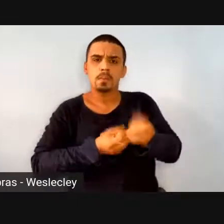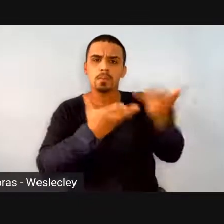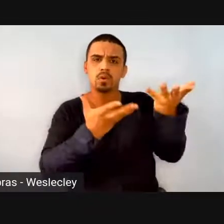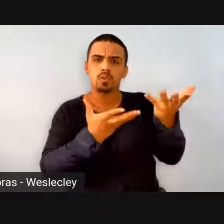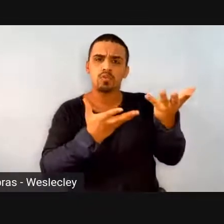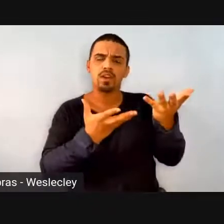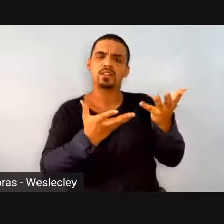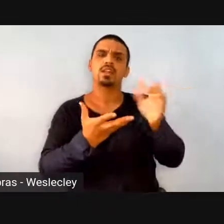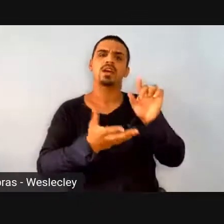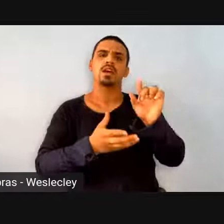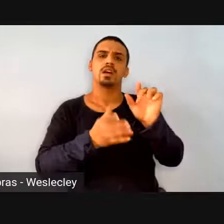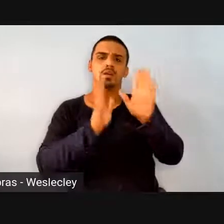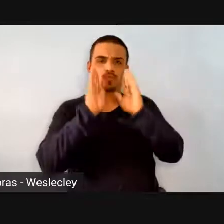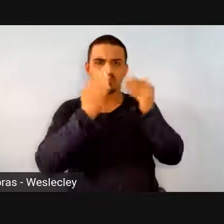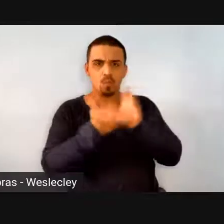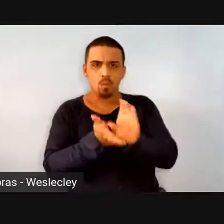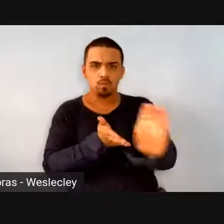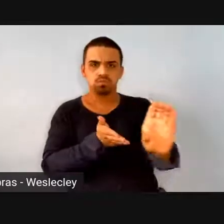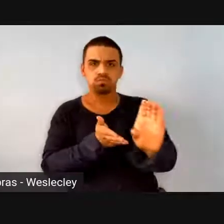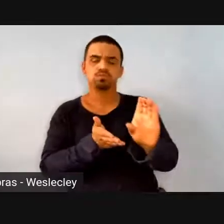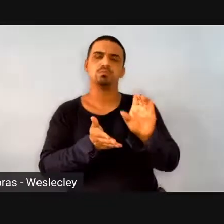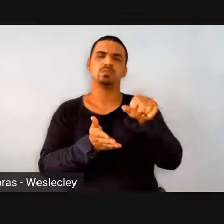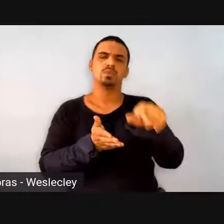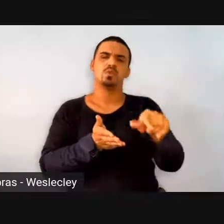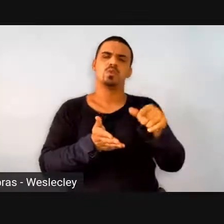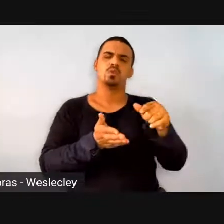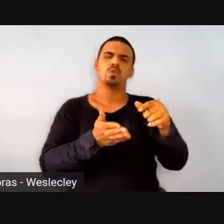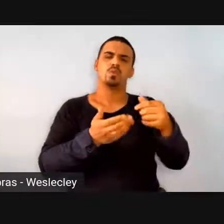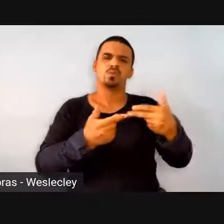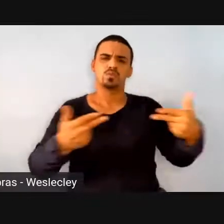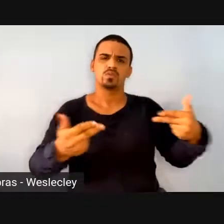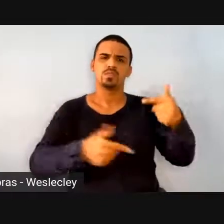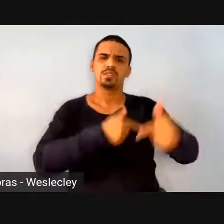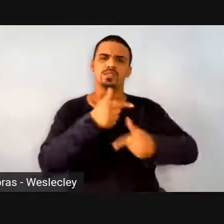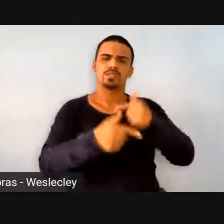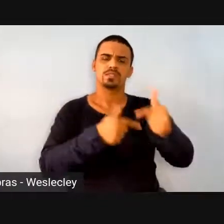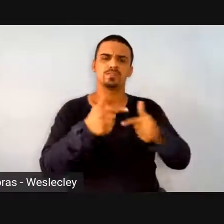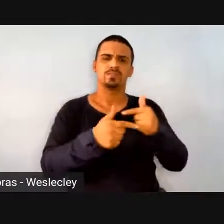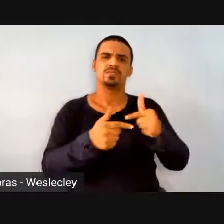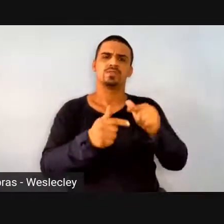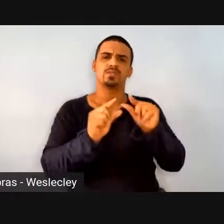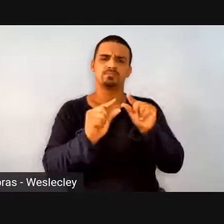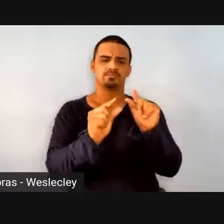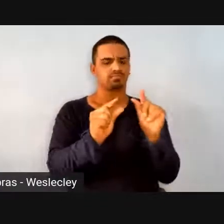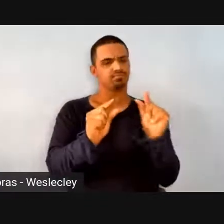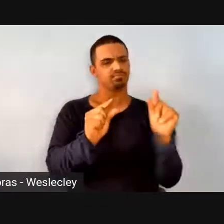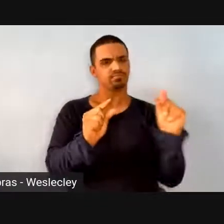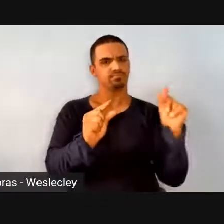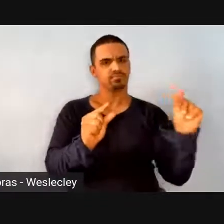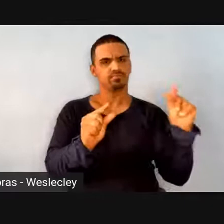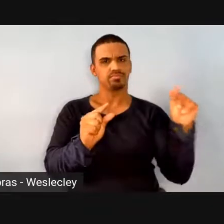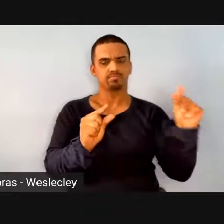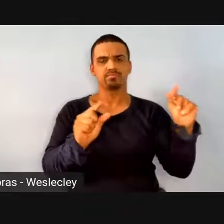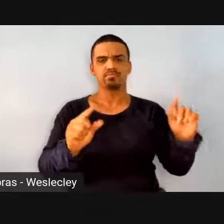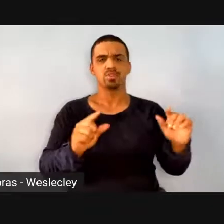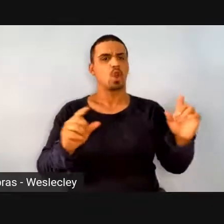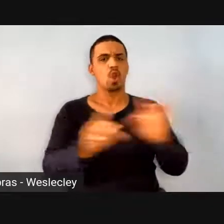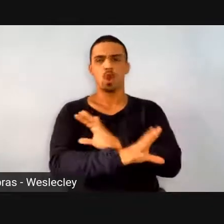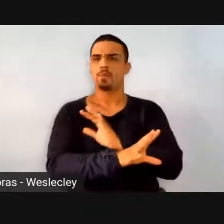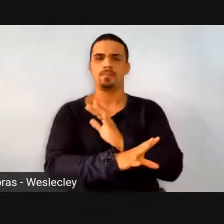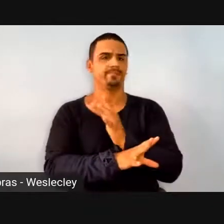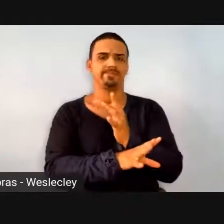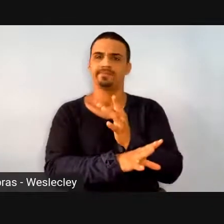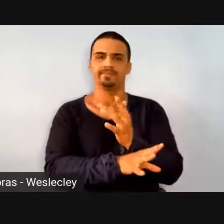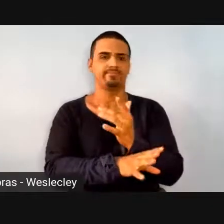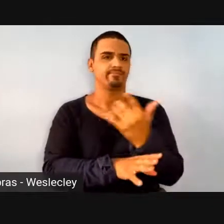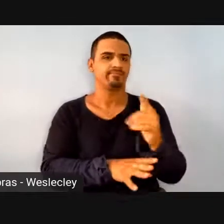muito concentrada de dinheiro, uma demanda extremamente dispersa e fragmentada por dinheiro. Com a lista aberta, você